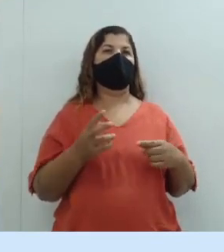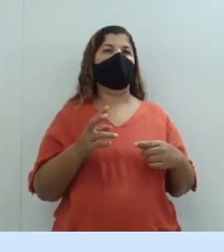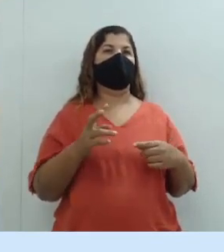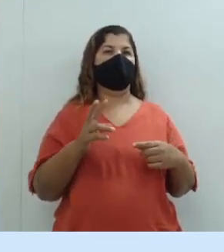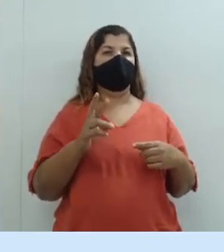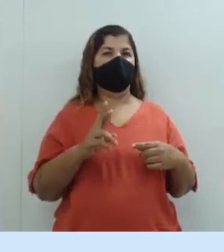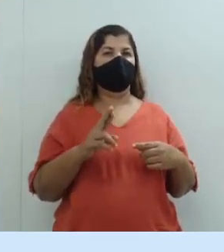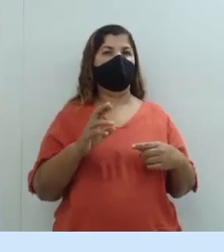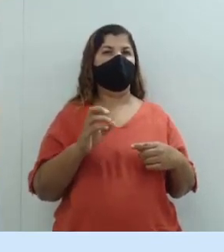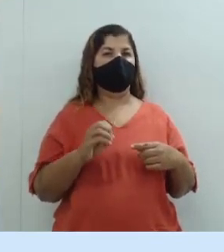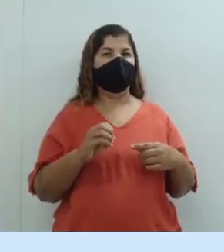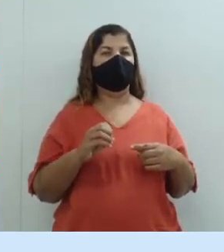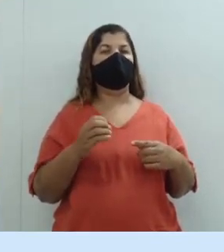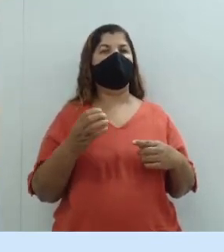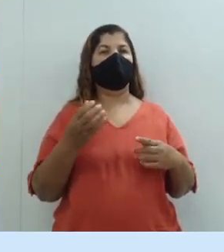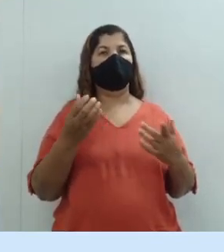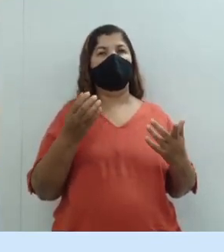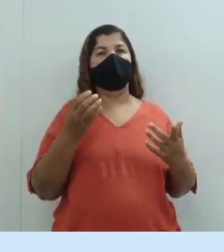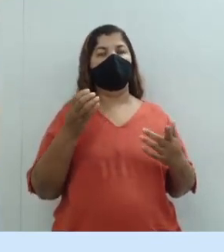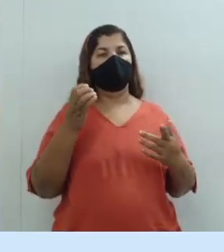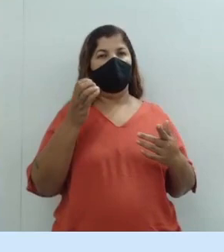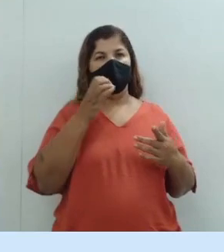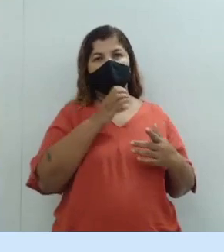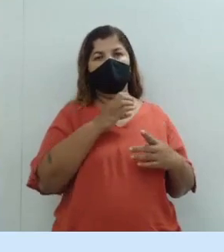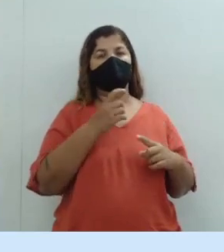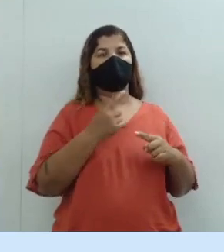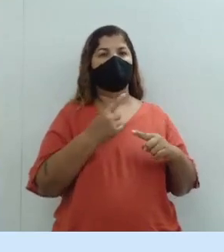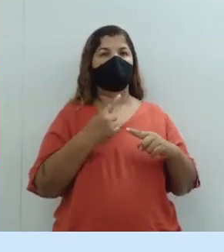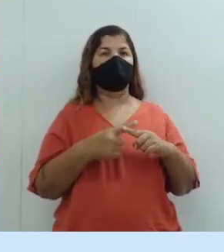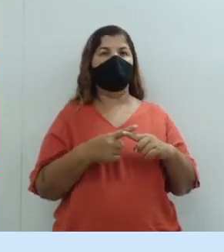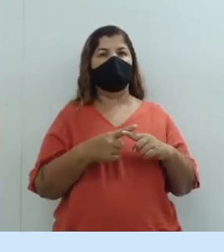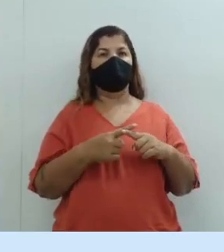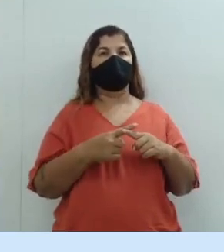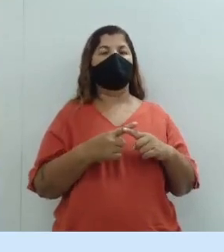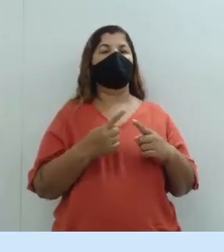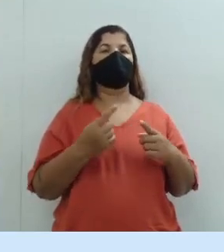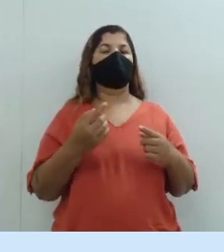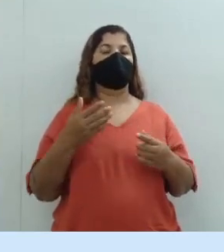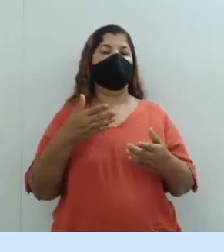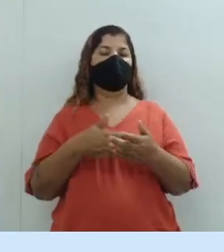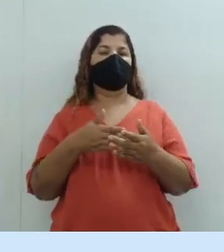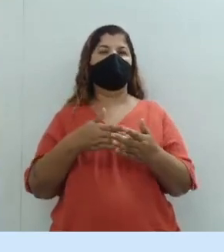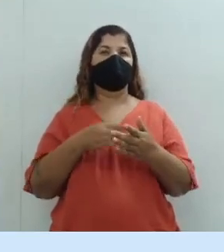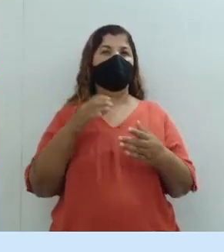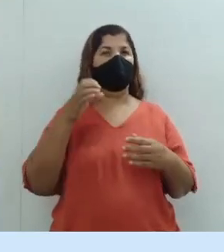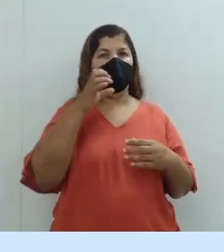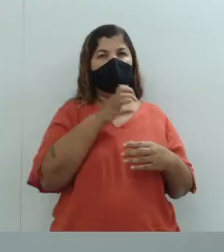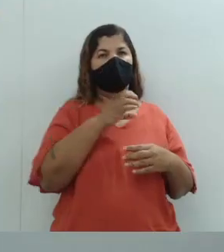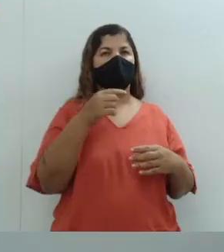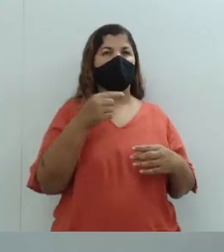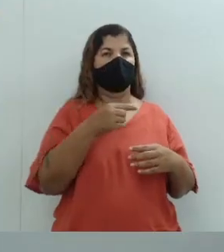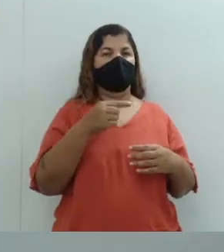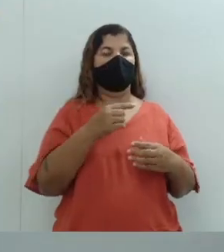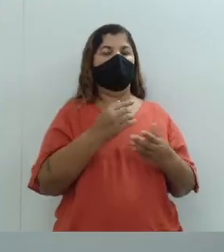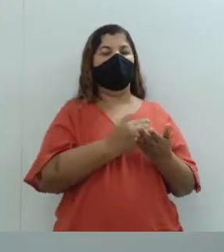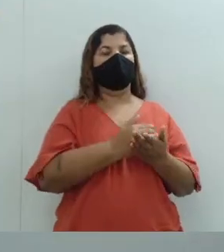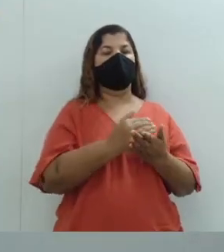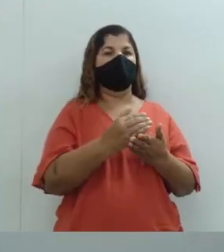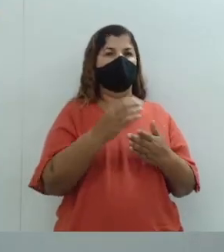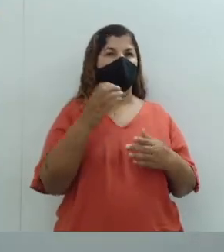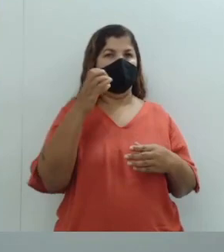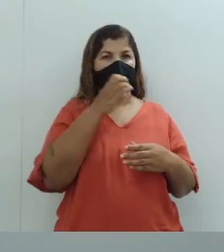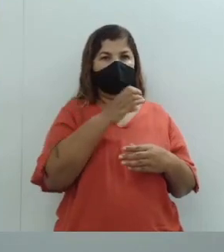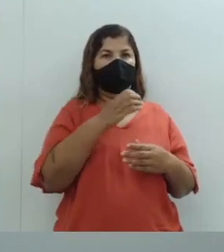de temperatura, multiplicado ainda pela temperatura final menos a temperatura inicial, ou seja, aí a